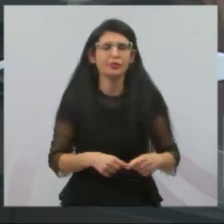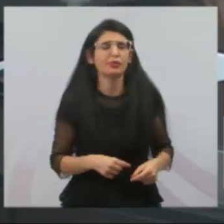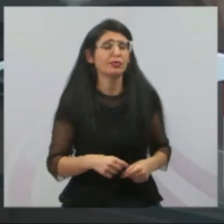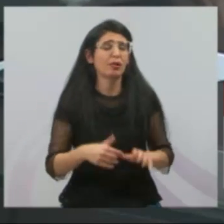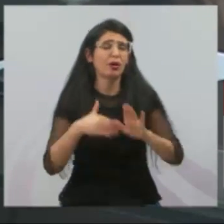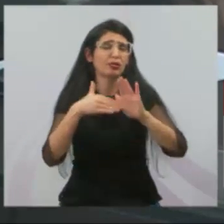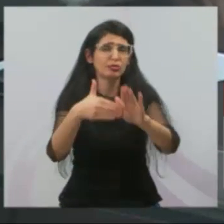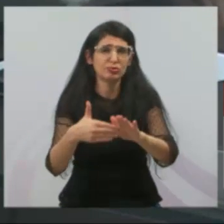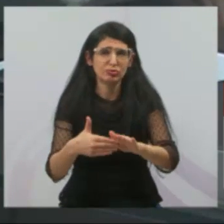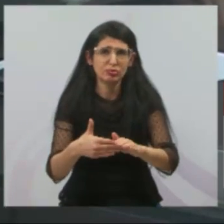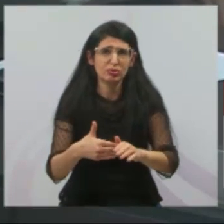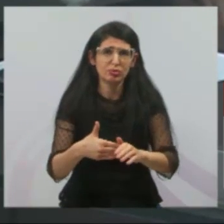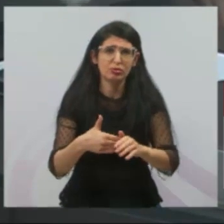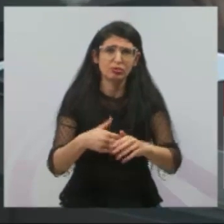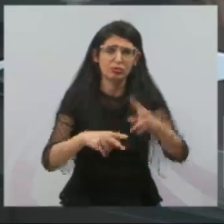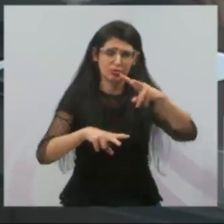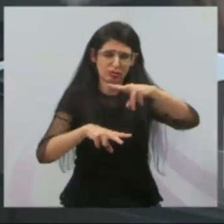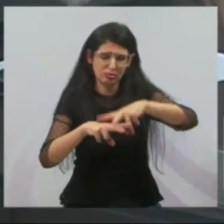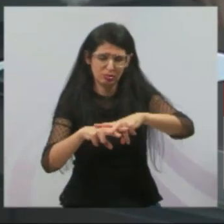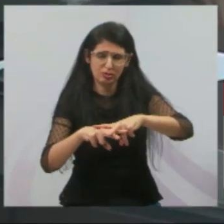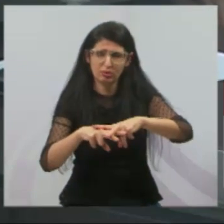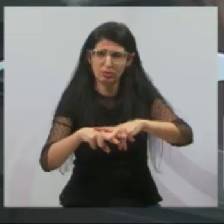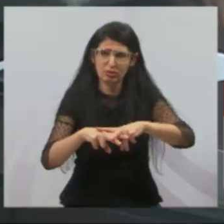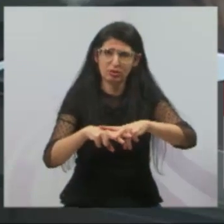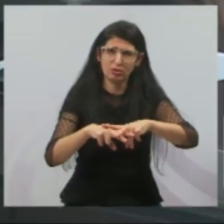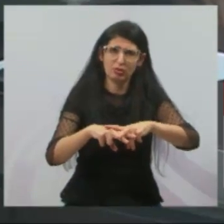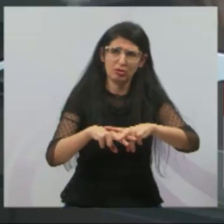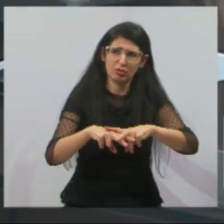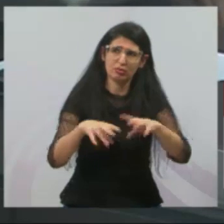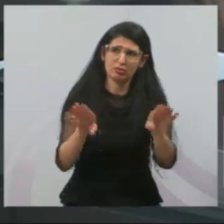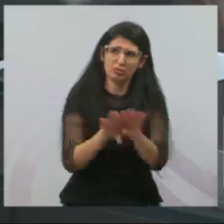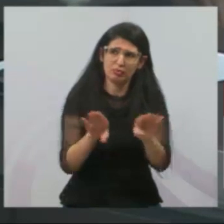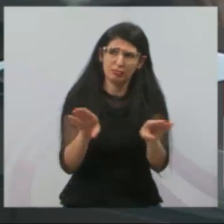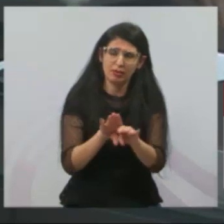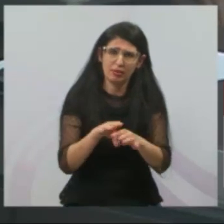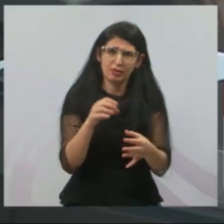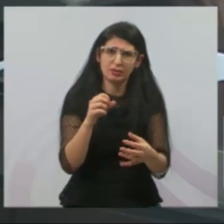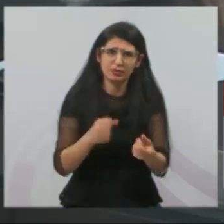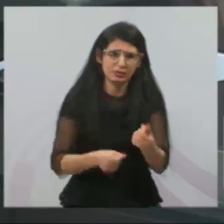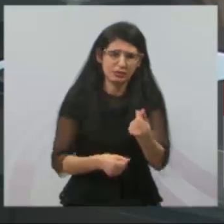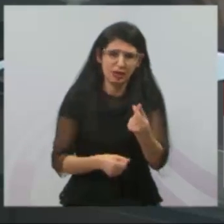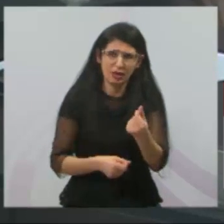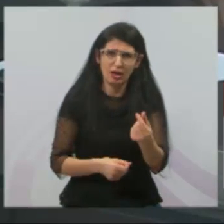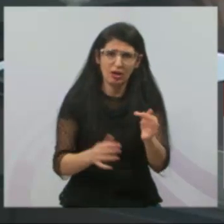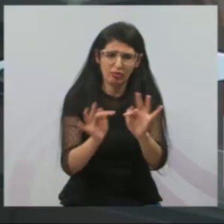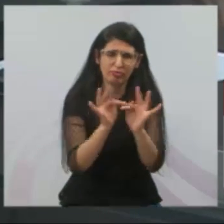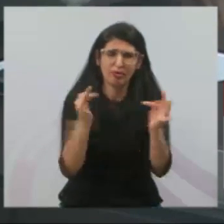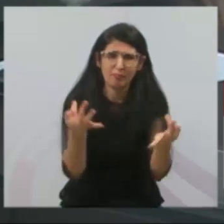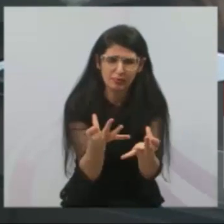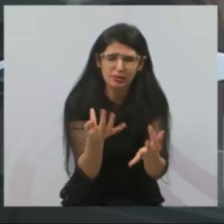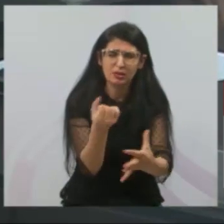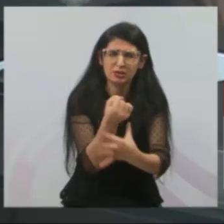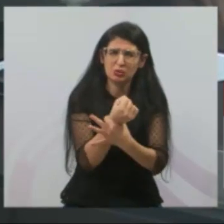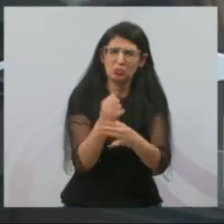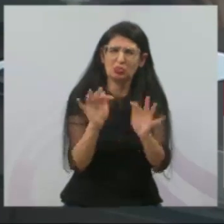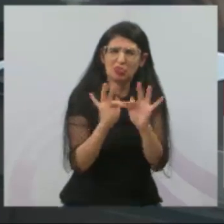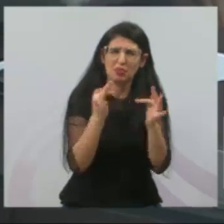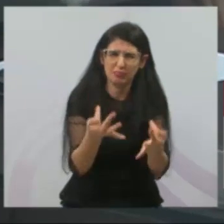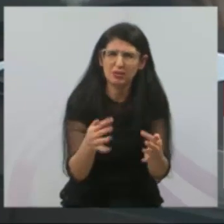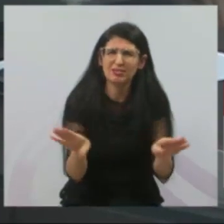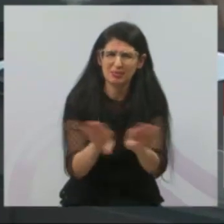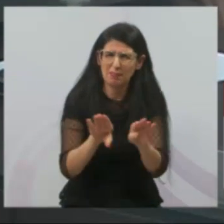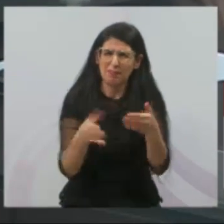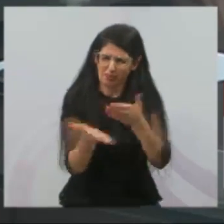salário maternidade e salário família, que também foi aprovado na reforma ano passado. E